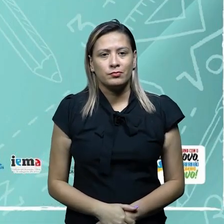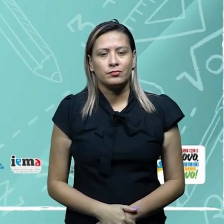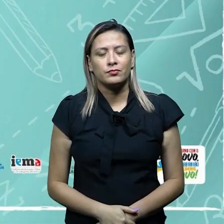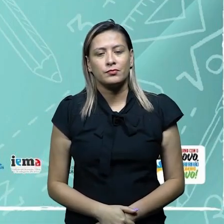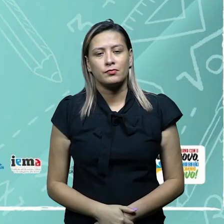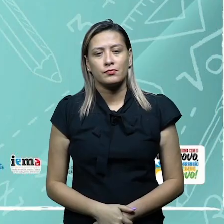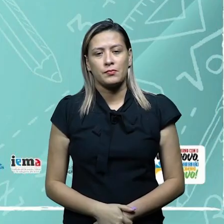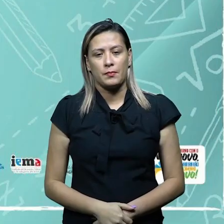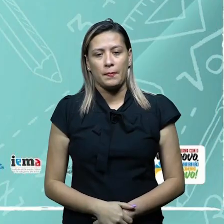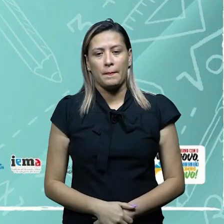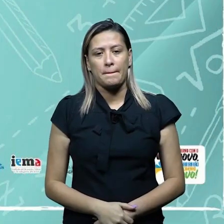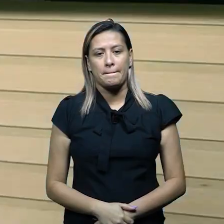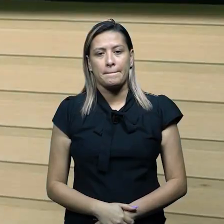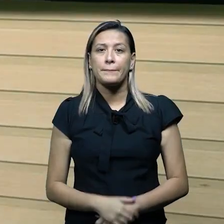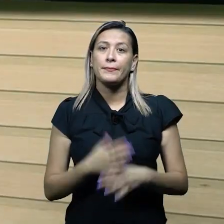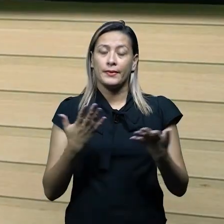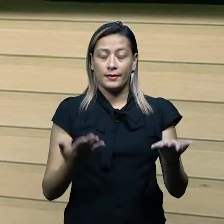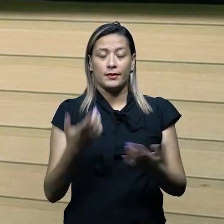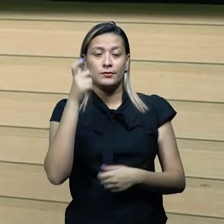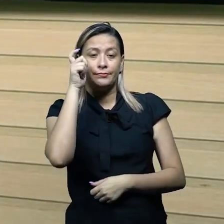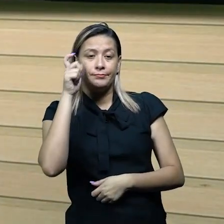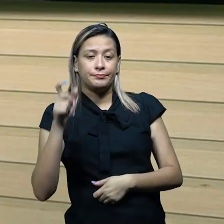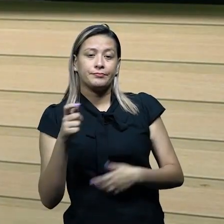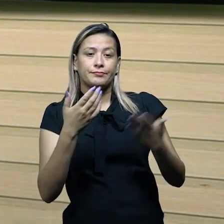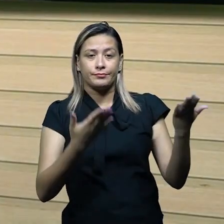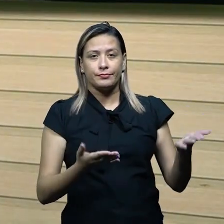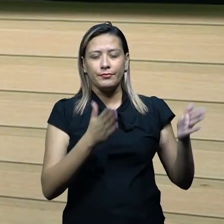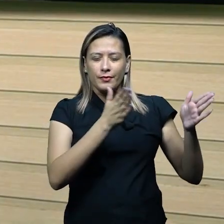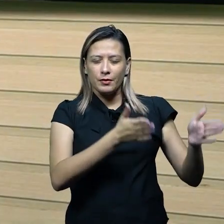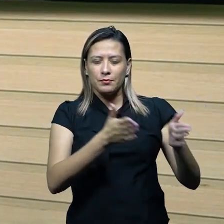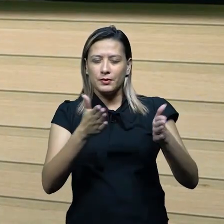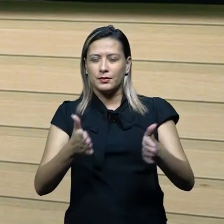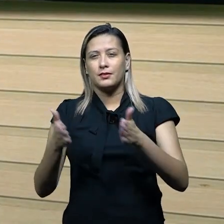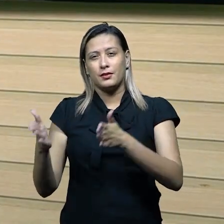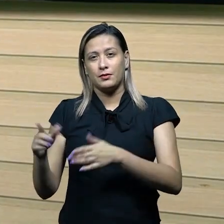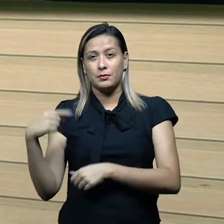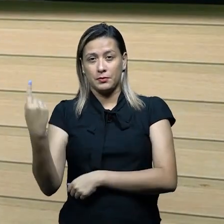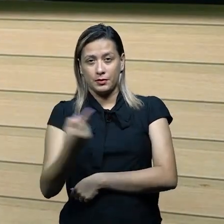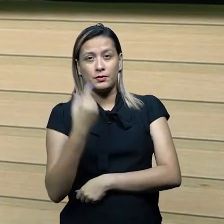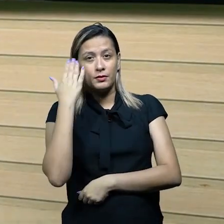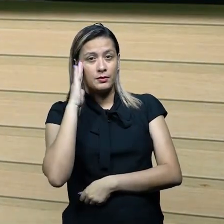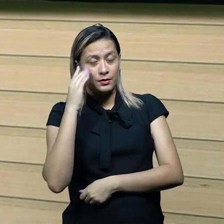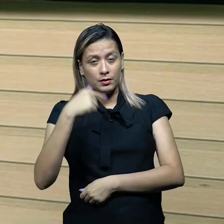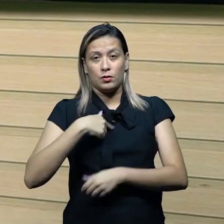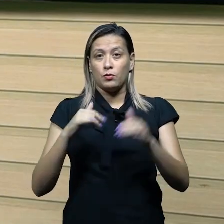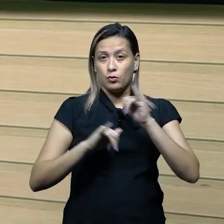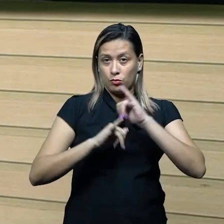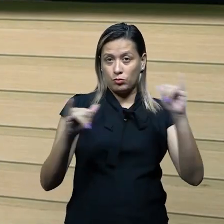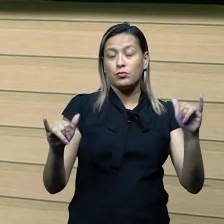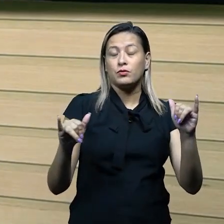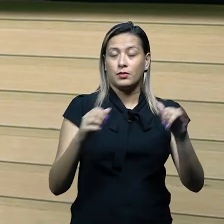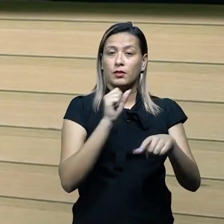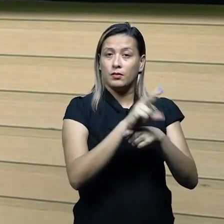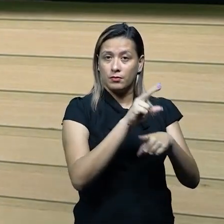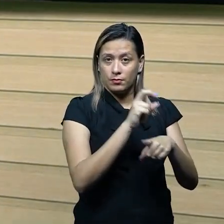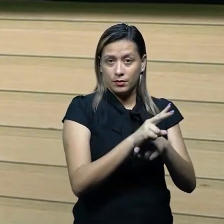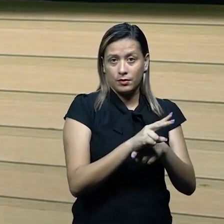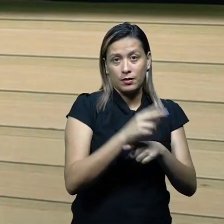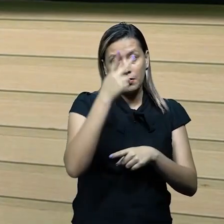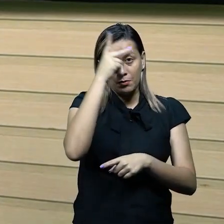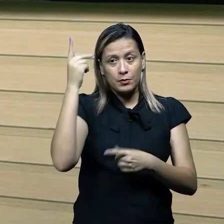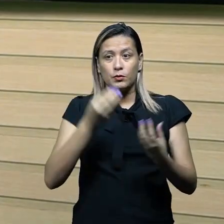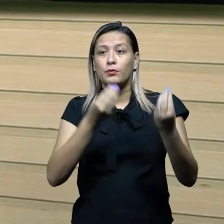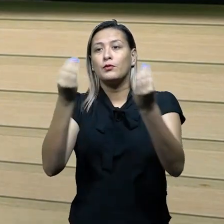aí, muito interessante, podem ver que é uma sequência, que eu quero que a gente entenda. Eu divulguei a vaga, a pessoa entregou o